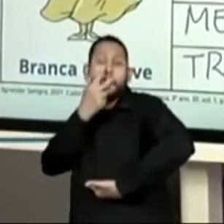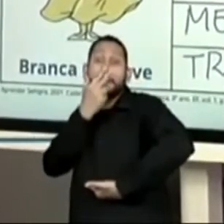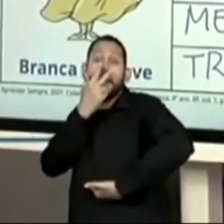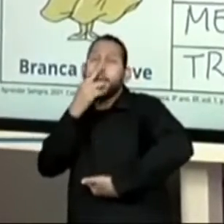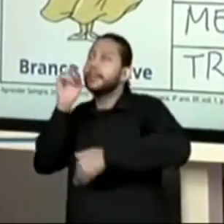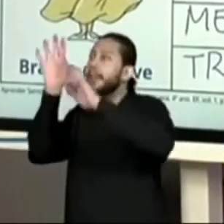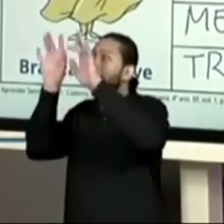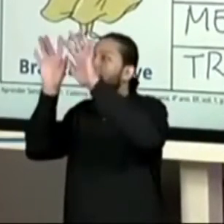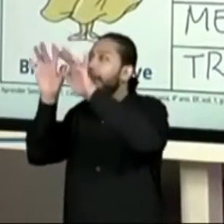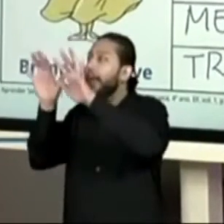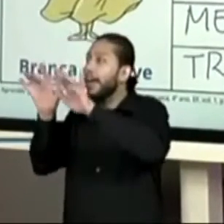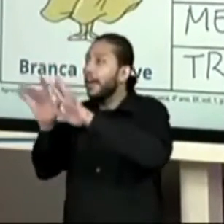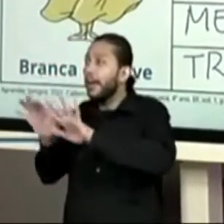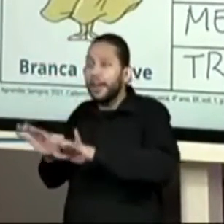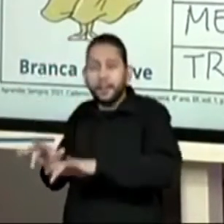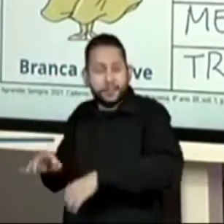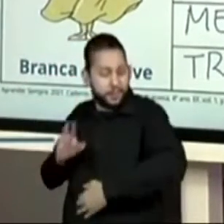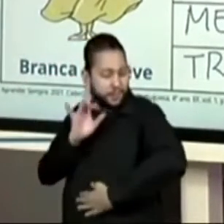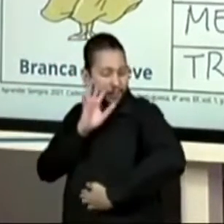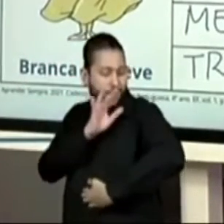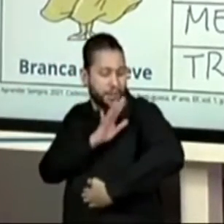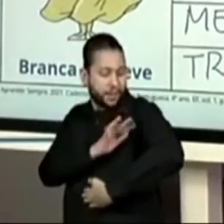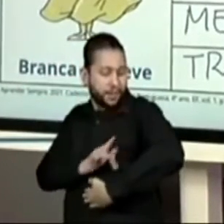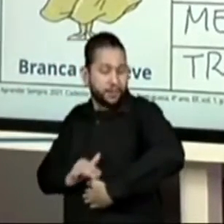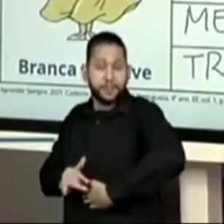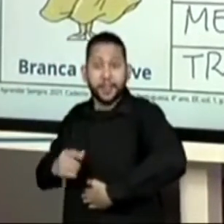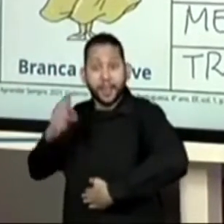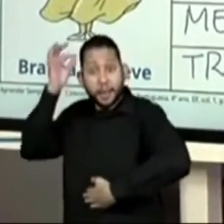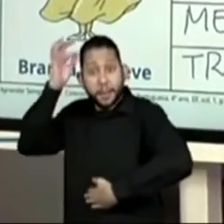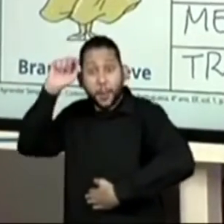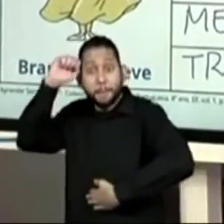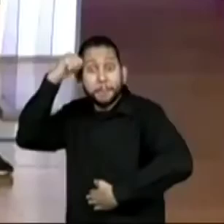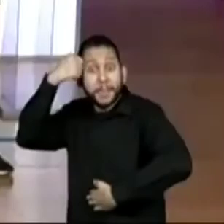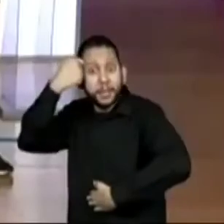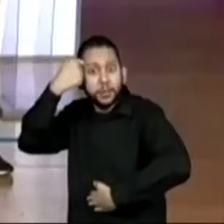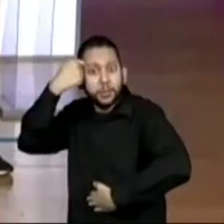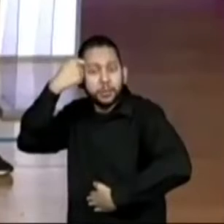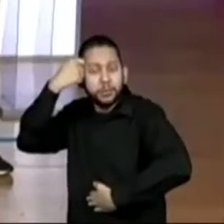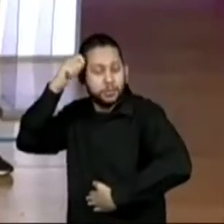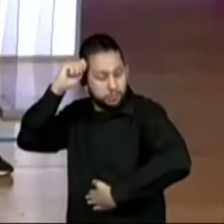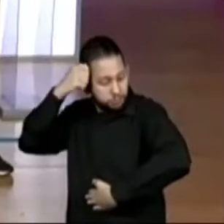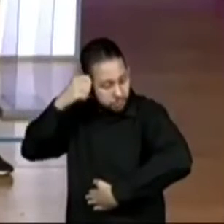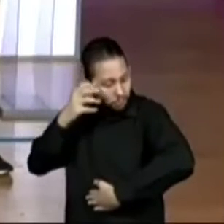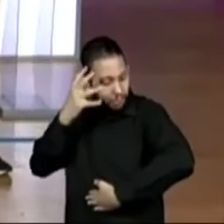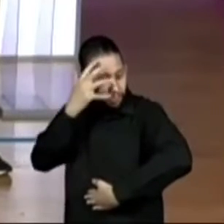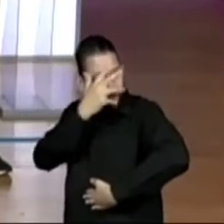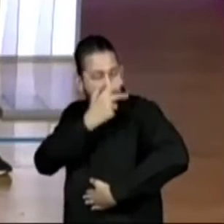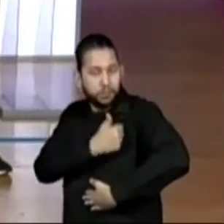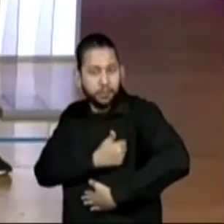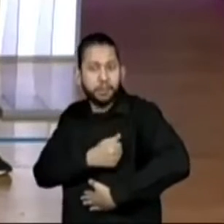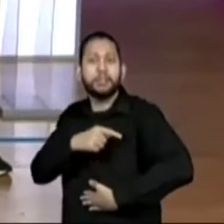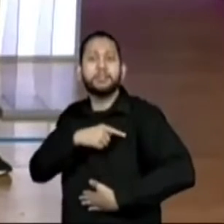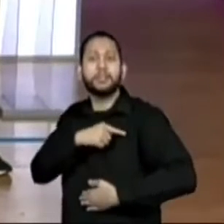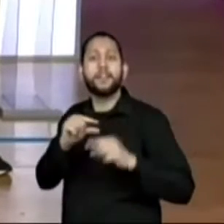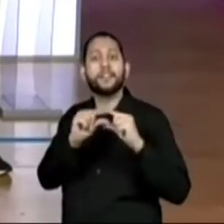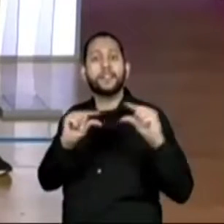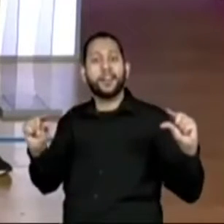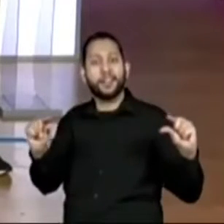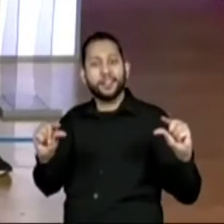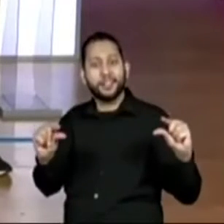vermelhada como o sangue e com cabelo preto, né? Como o ébano, né? Isso, alguém mandou essa frase aí,